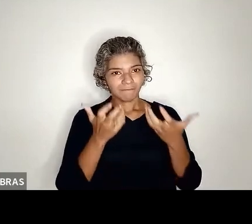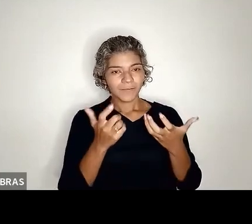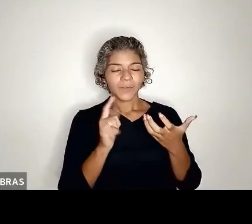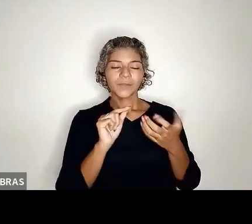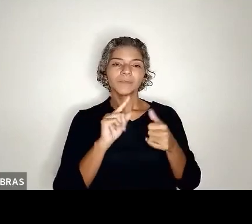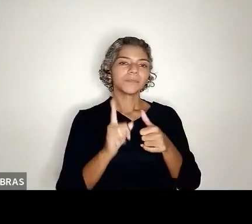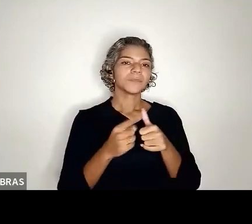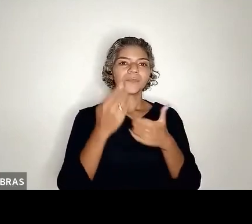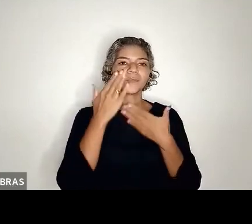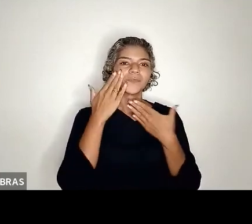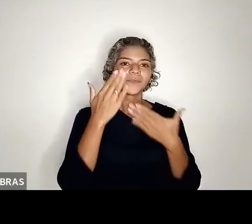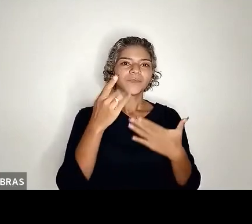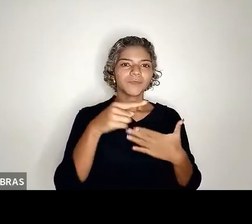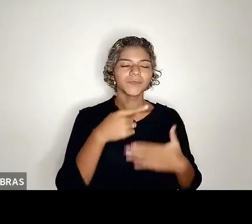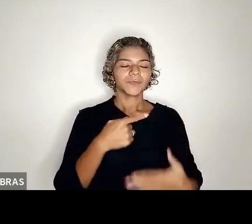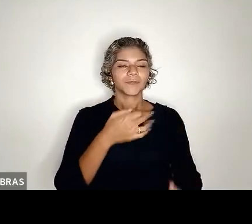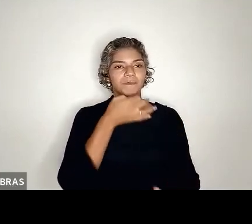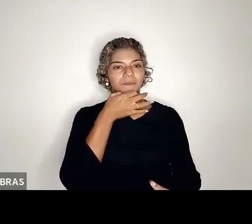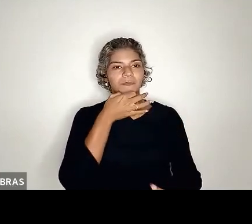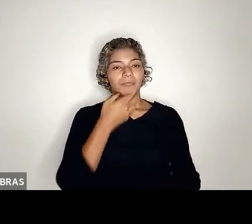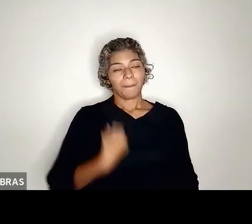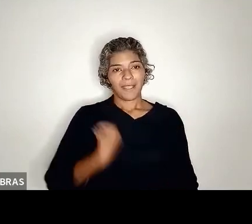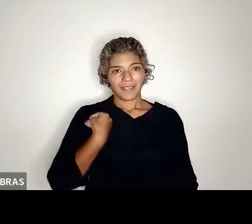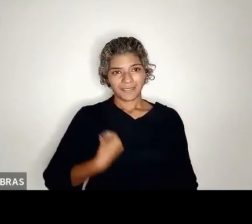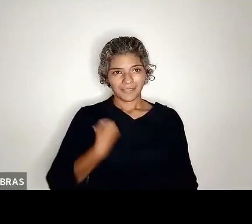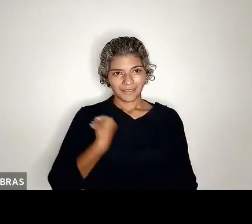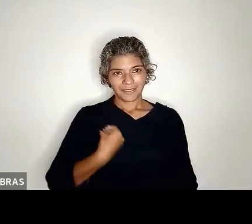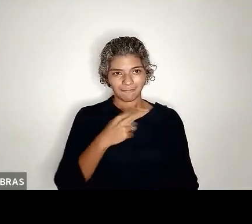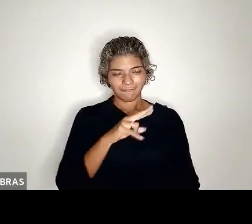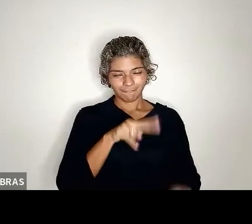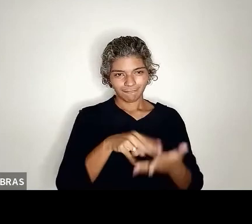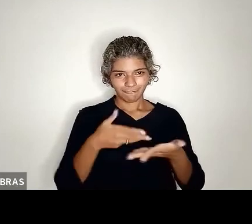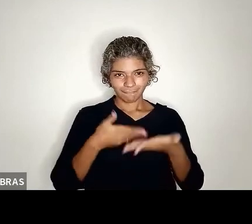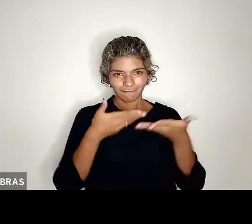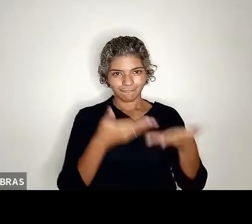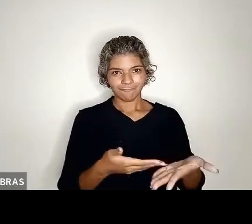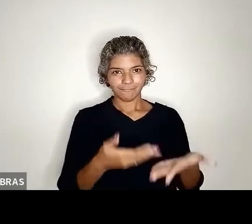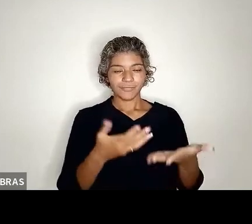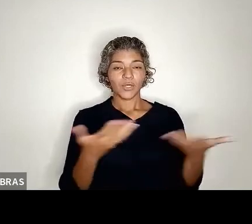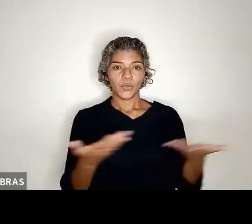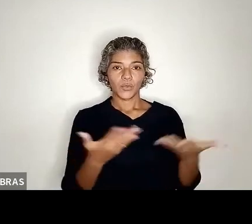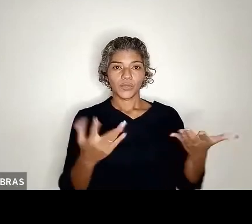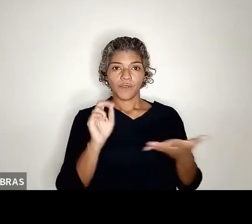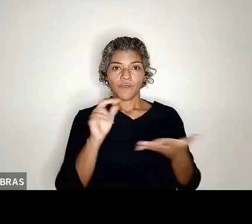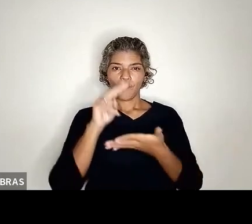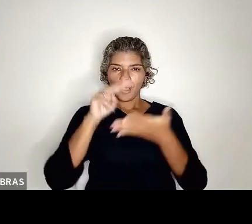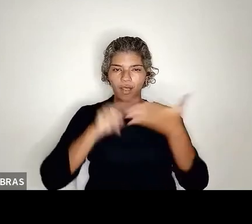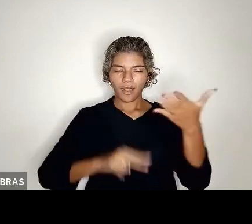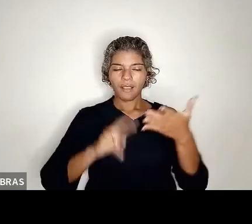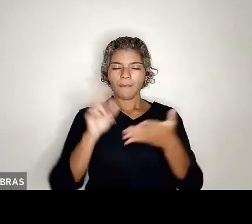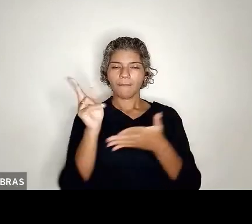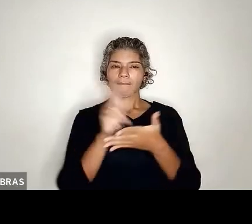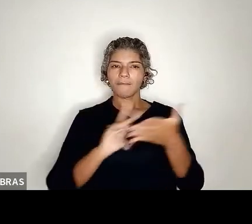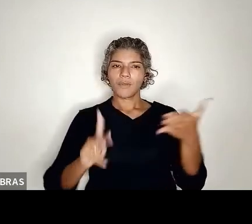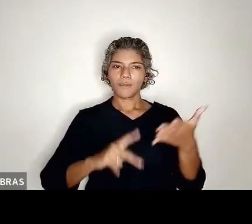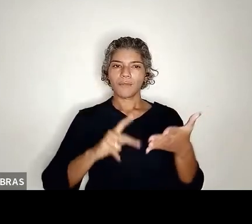a participação. E hoje eu vou ler um poema de Gioconda